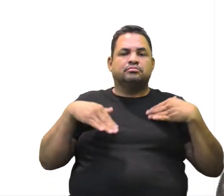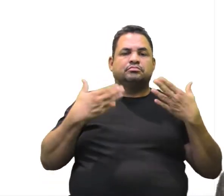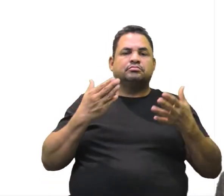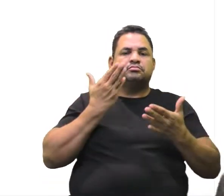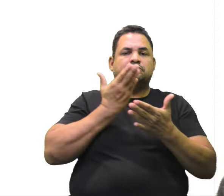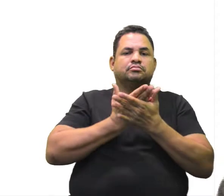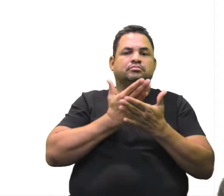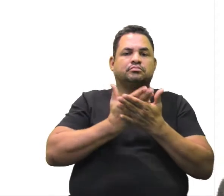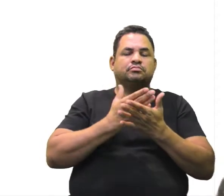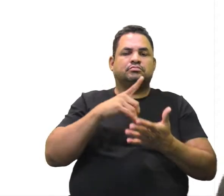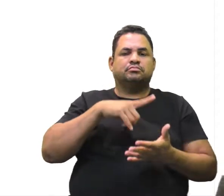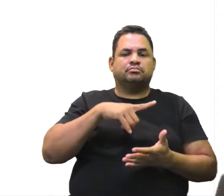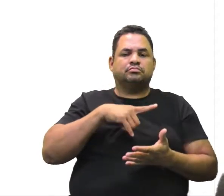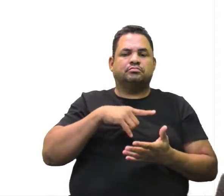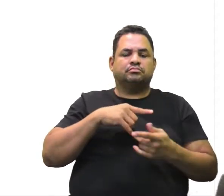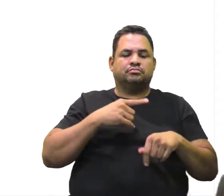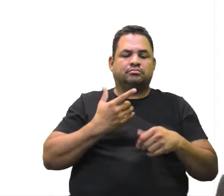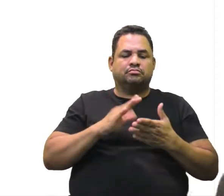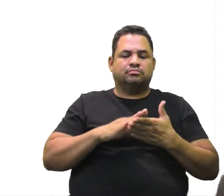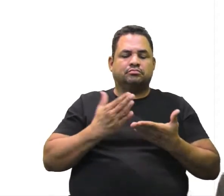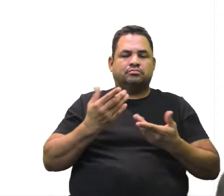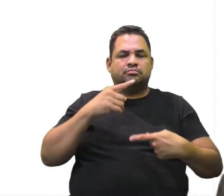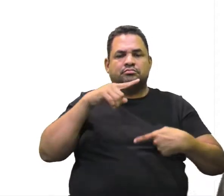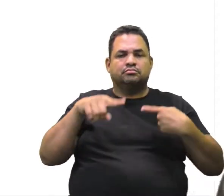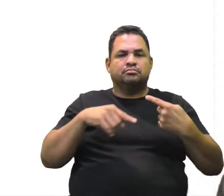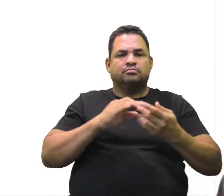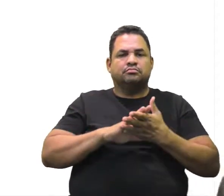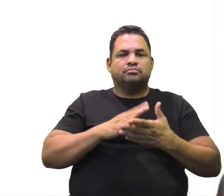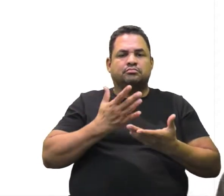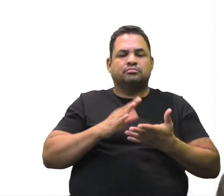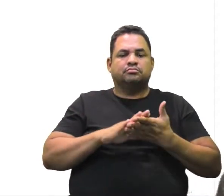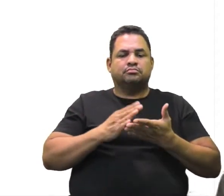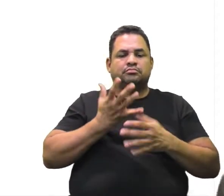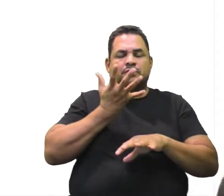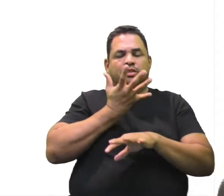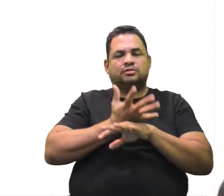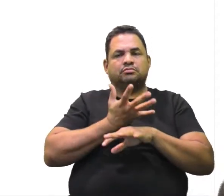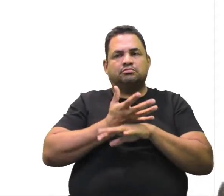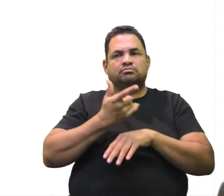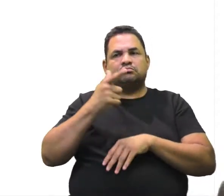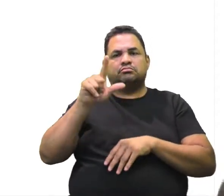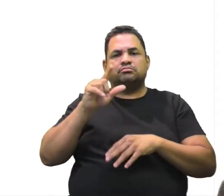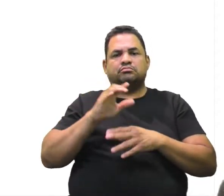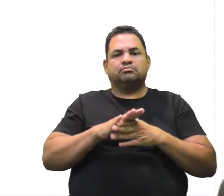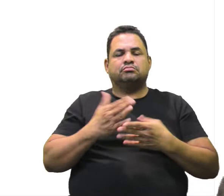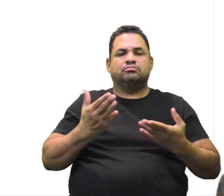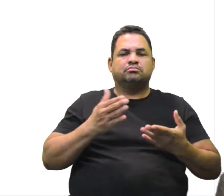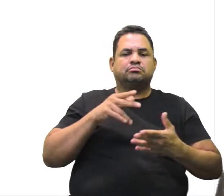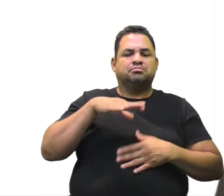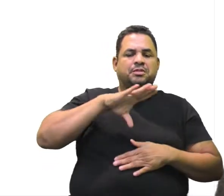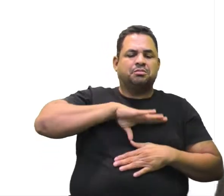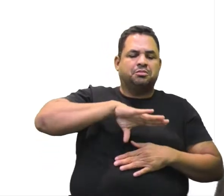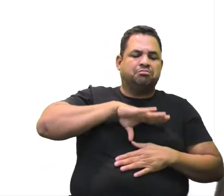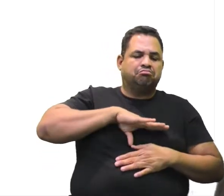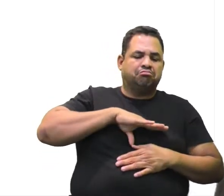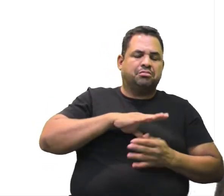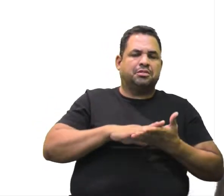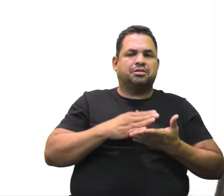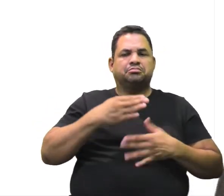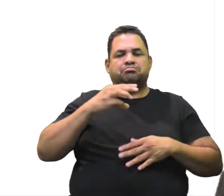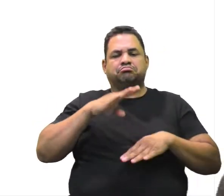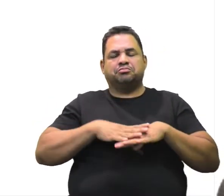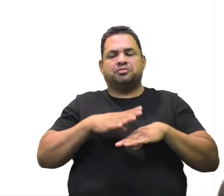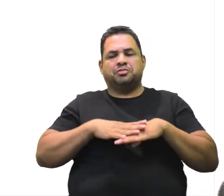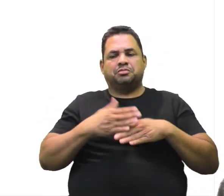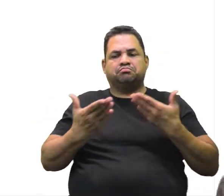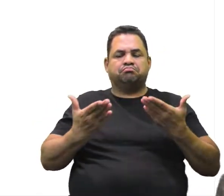você estuda, você tem mais tendência para uma disciplina do que para outra, digamos. Mais tendência para português do que matemática, mais para